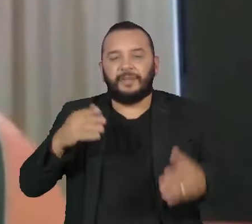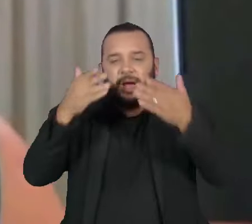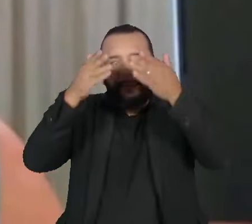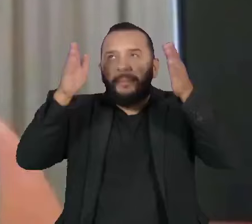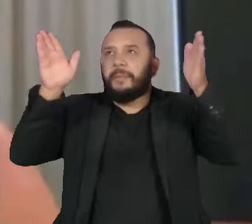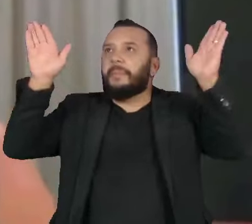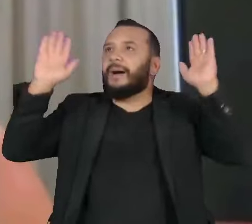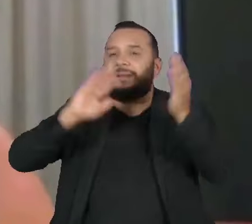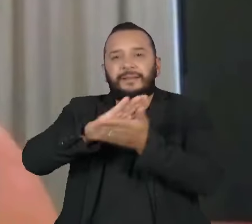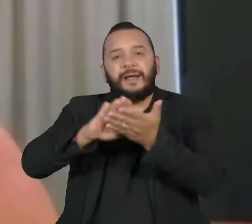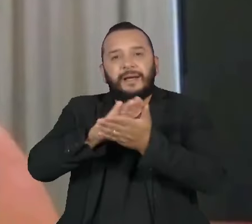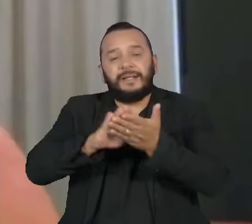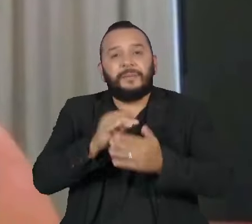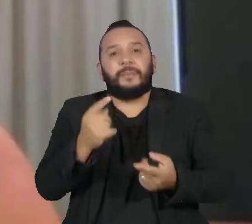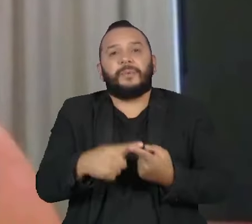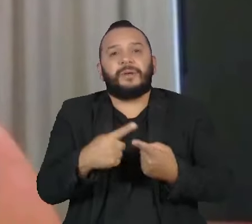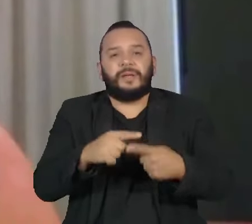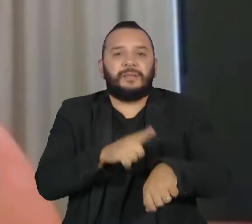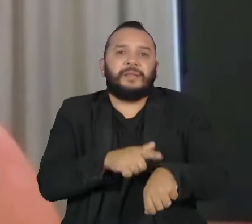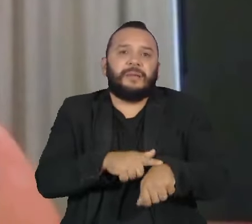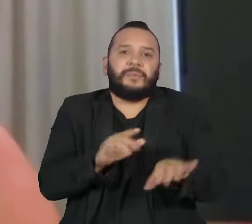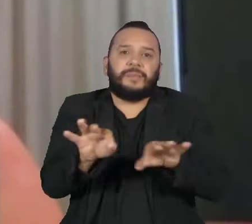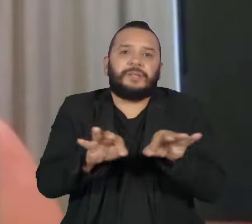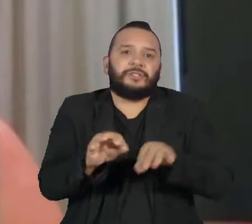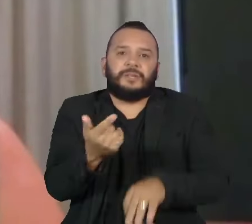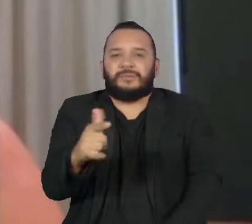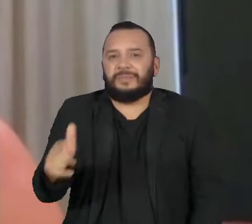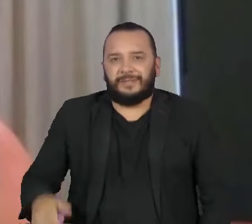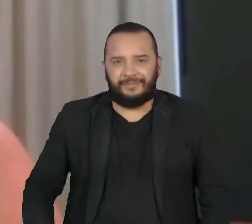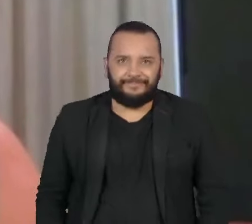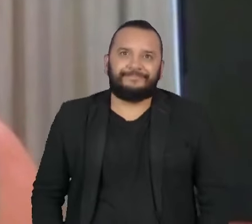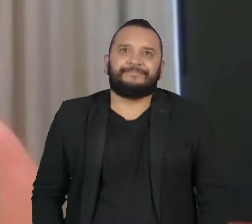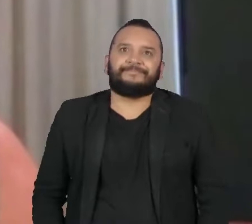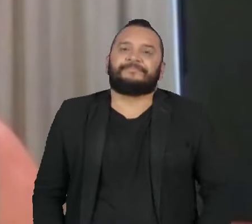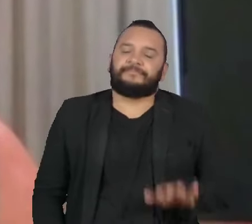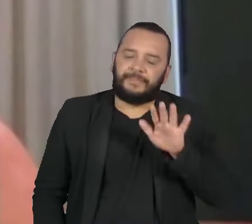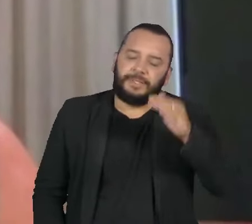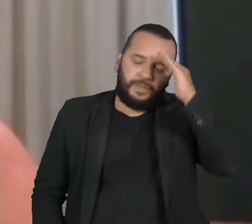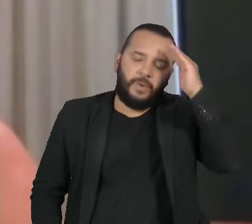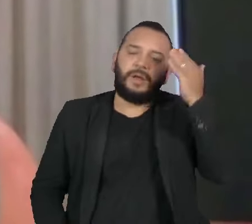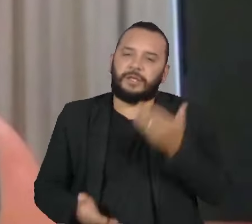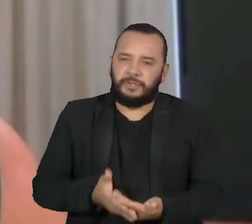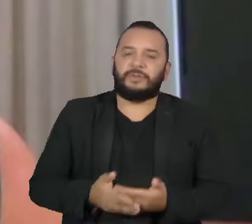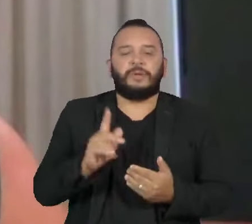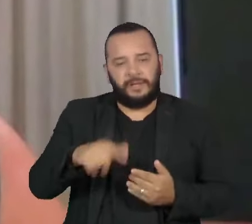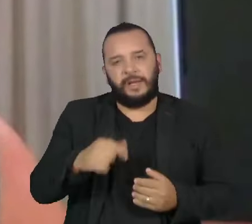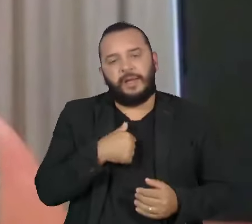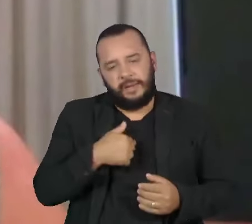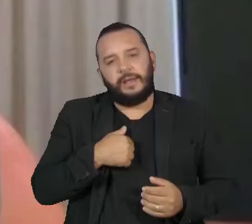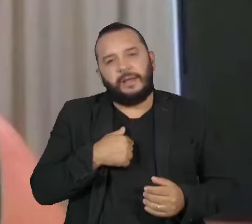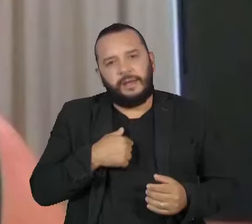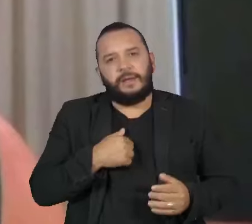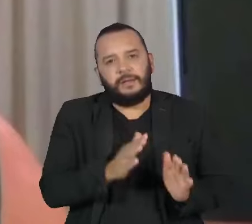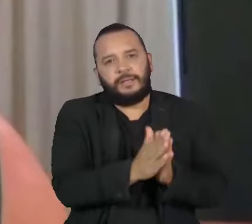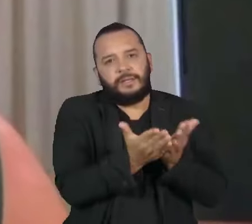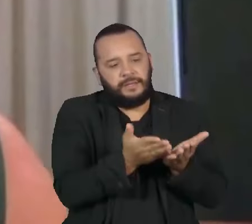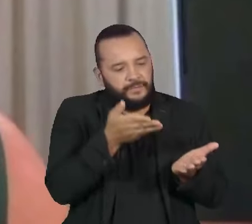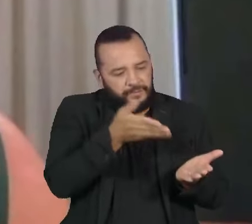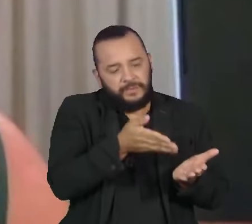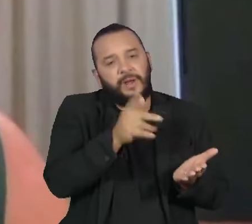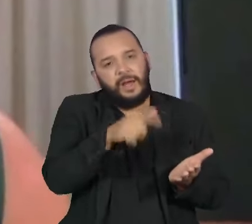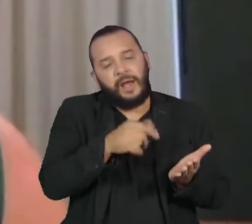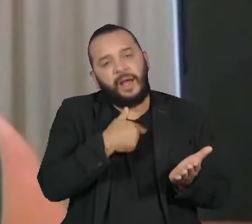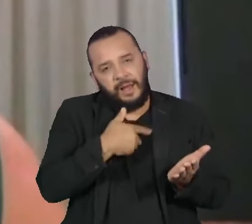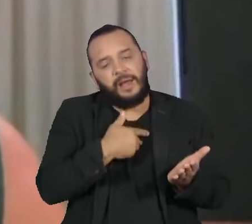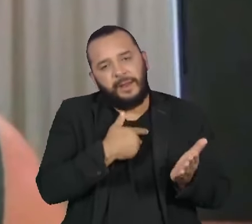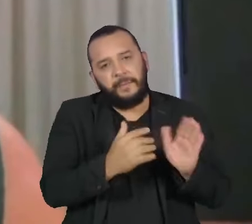outros materiais pela falta de tempo que ele tem para planejar. Mas, sem dúvida, é um material de referência e que também ajuda